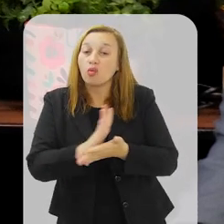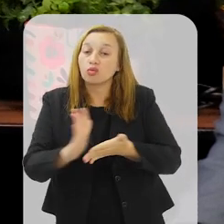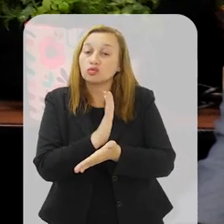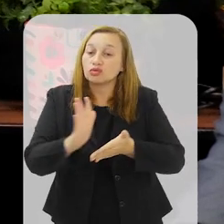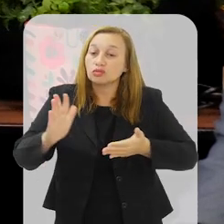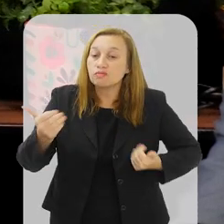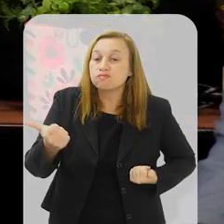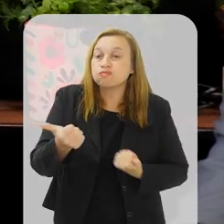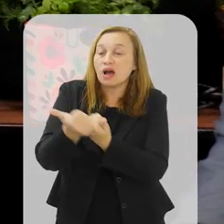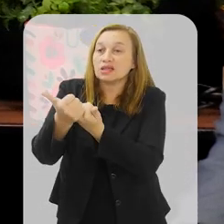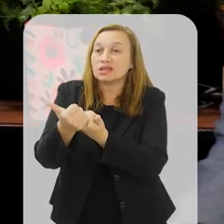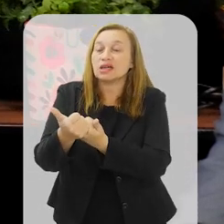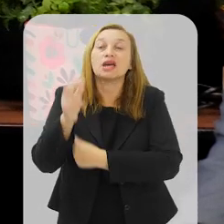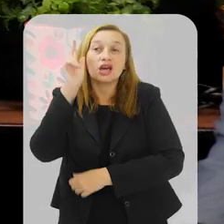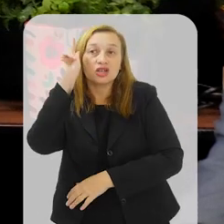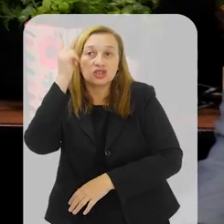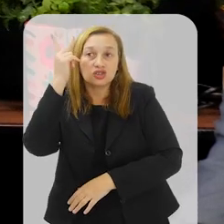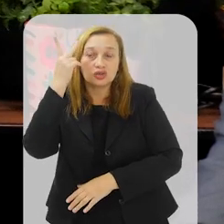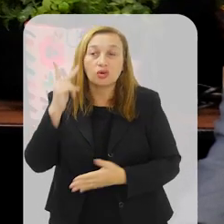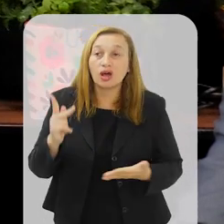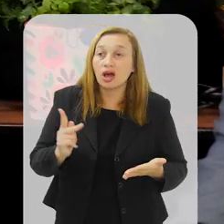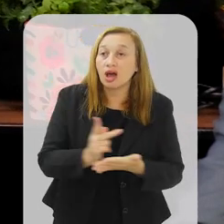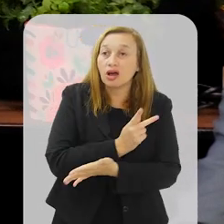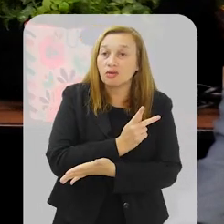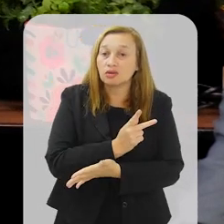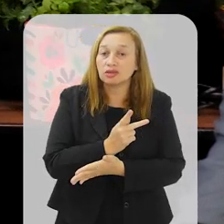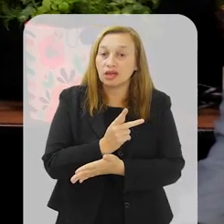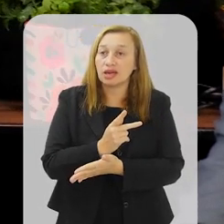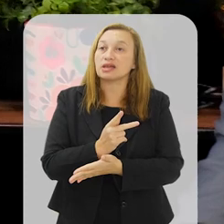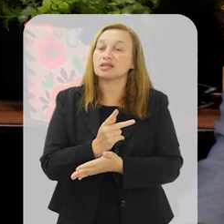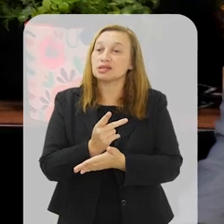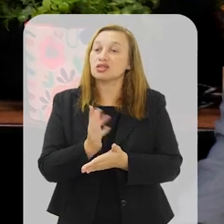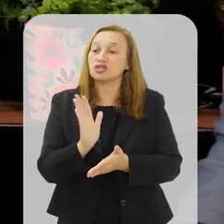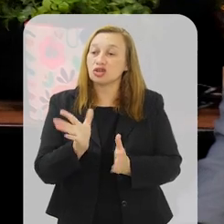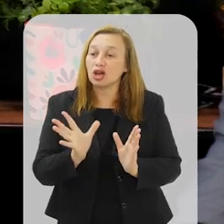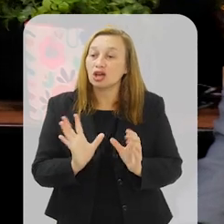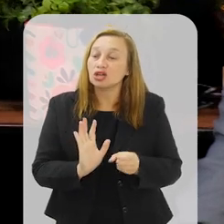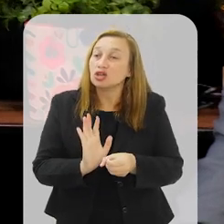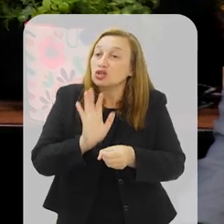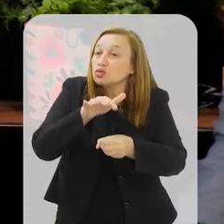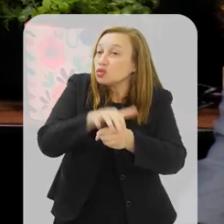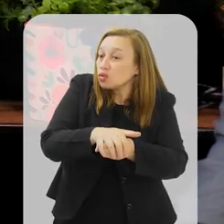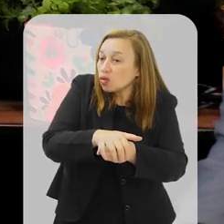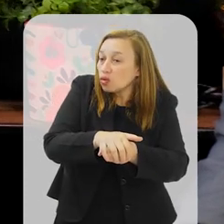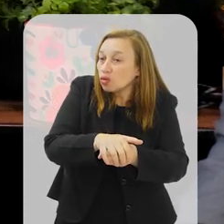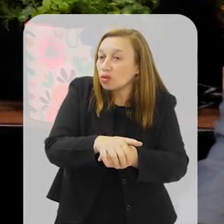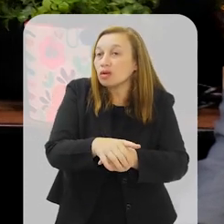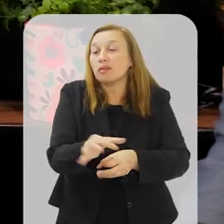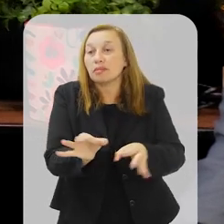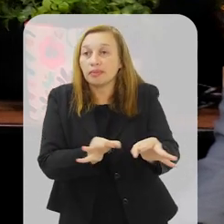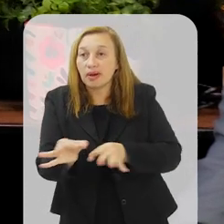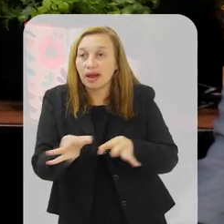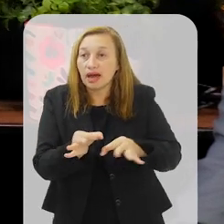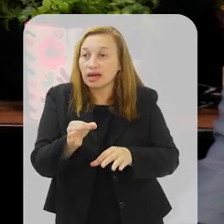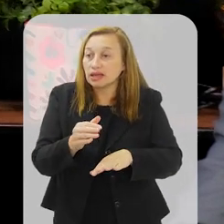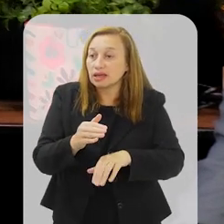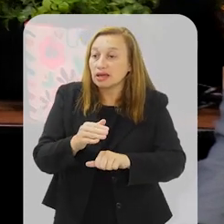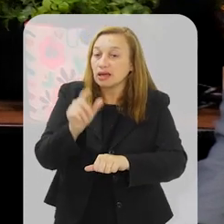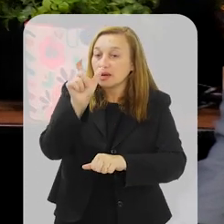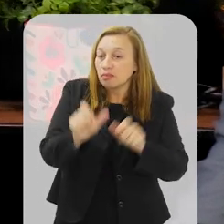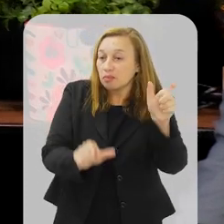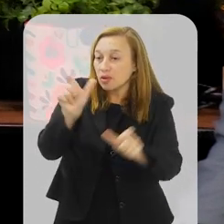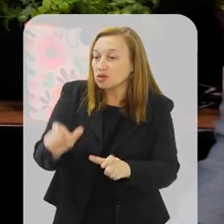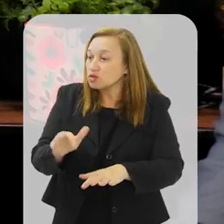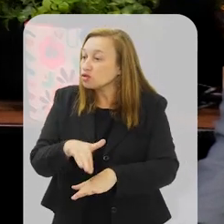parcerias já históricas elas decorrem de uma colônia já bem sedimentada de estrangeiros